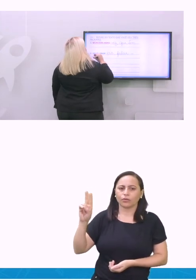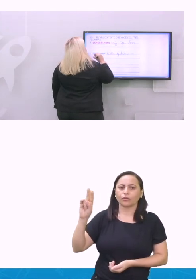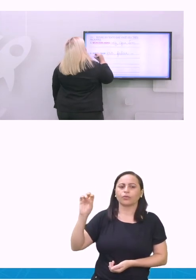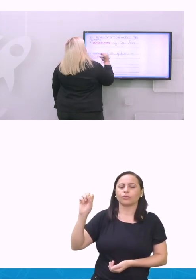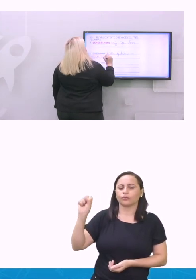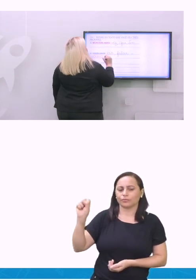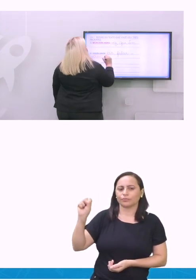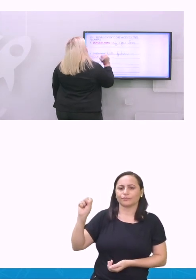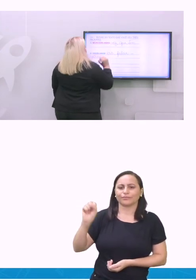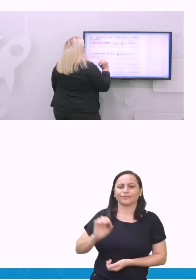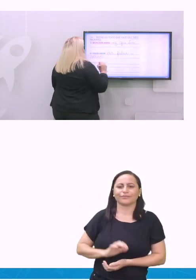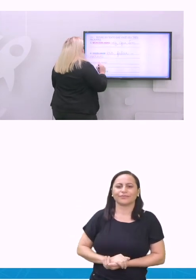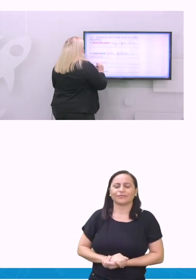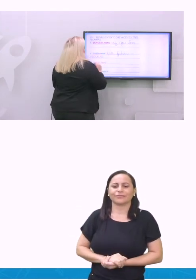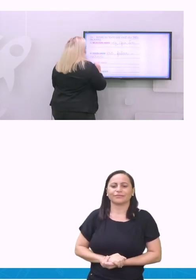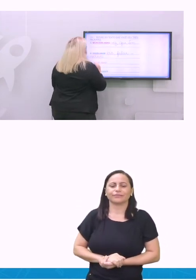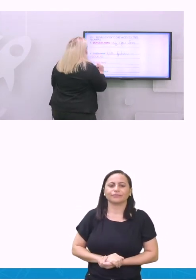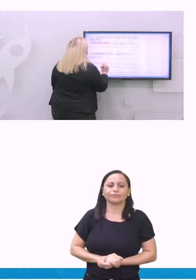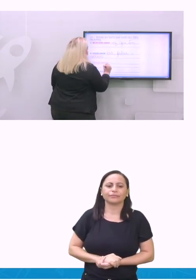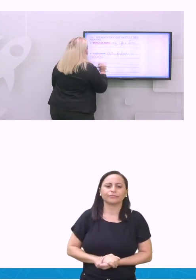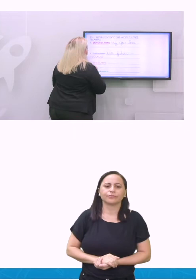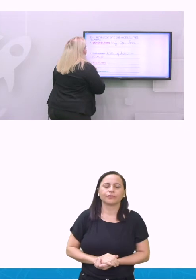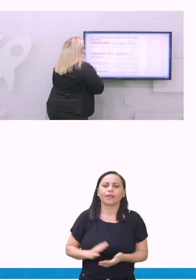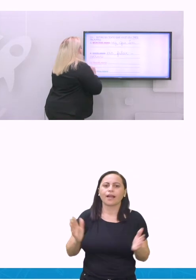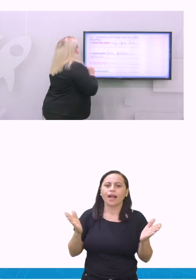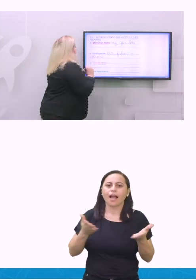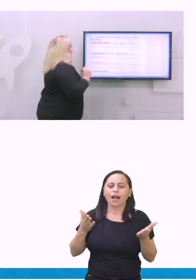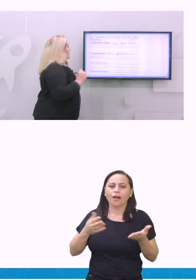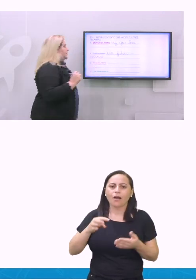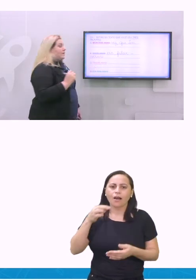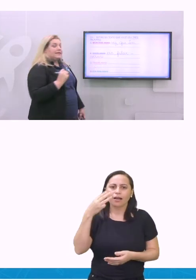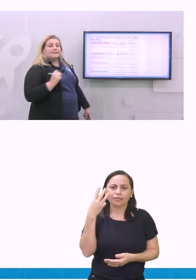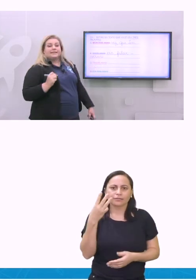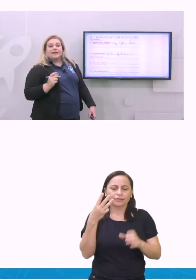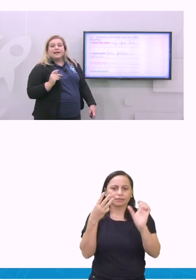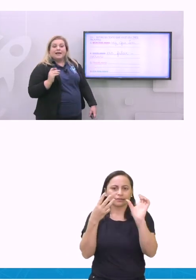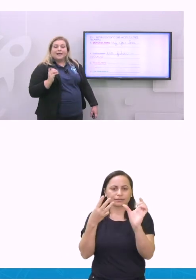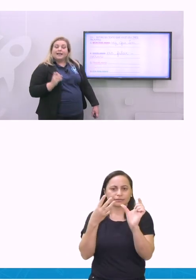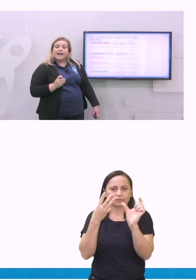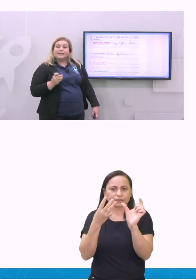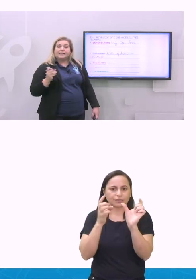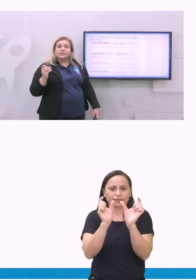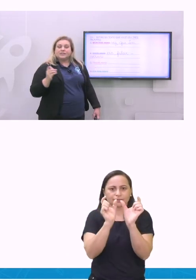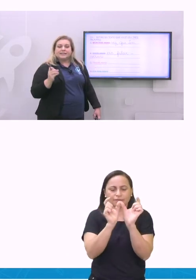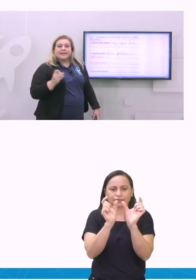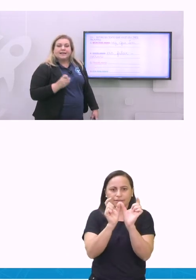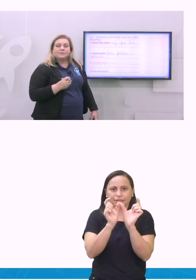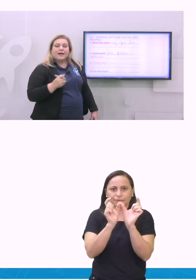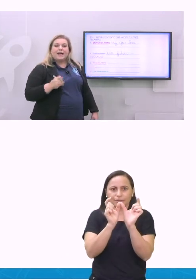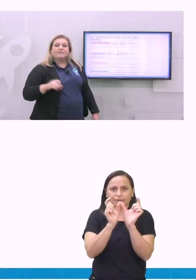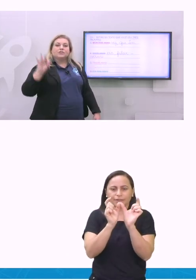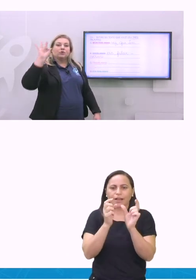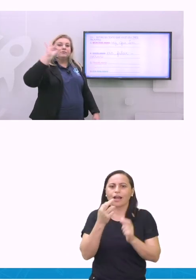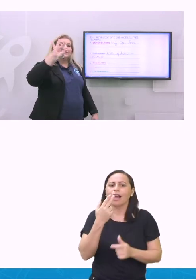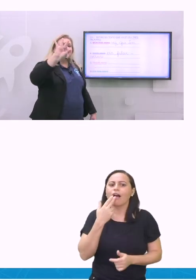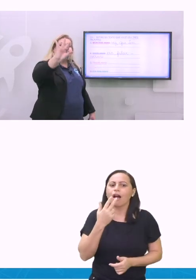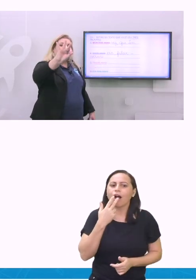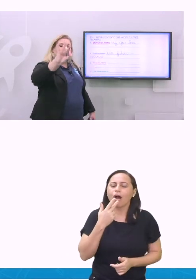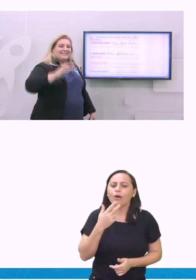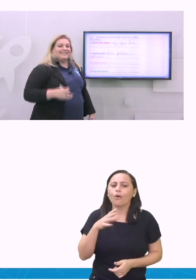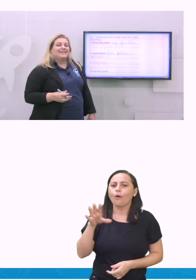vírus. Agora, as trissílabas, que são as laranjas aí, as palavras